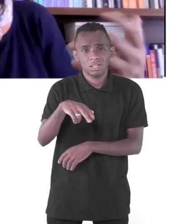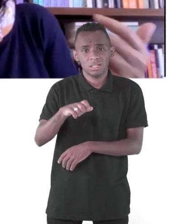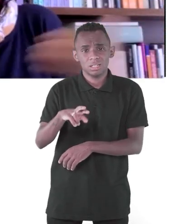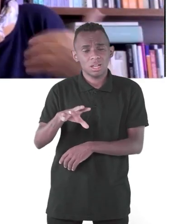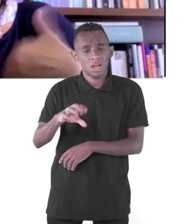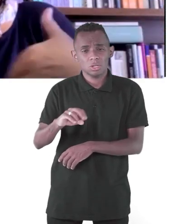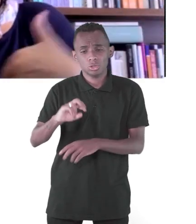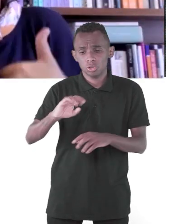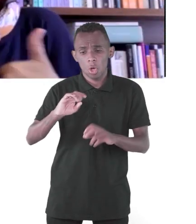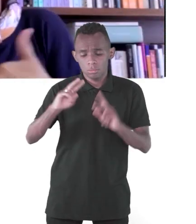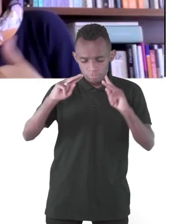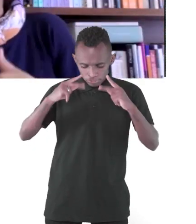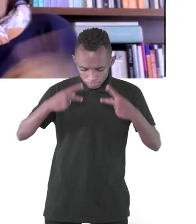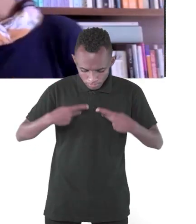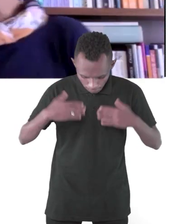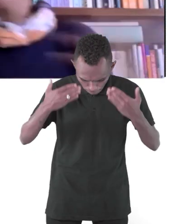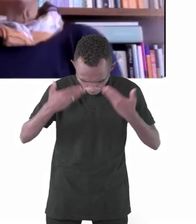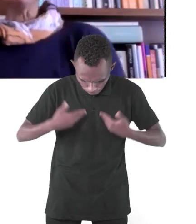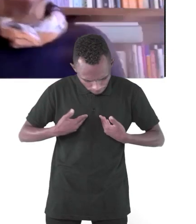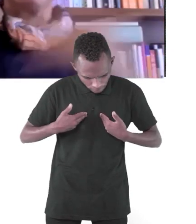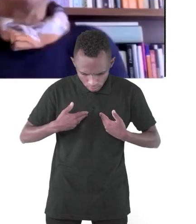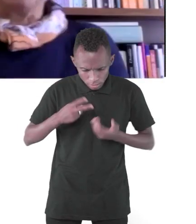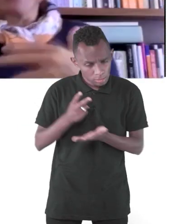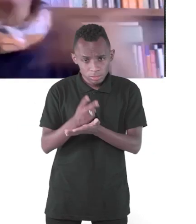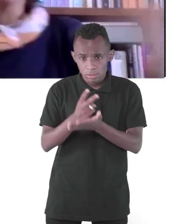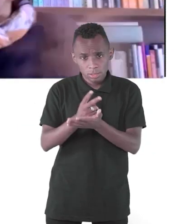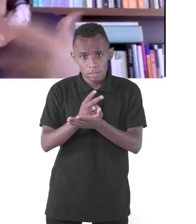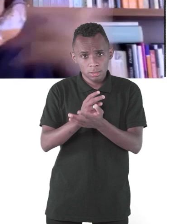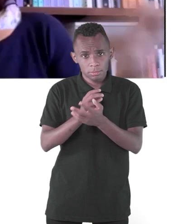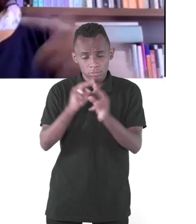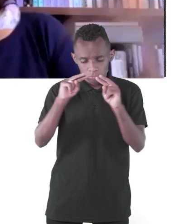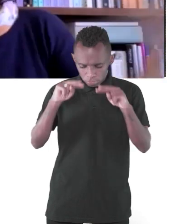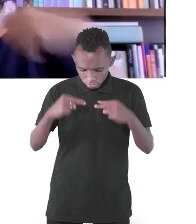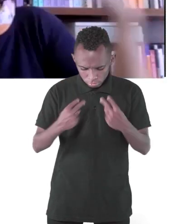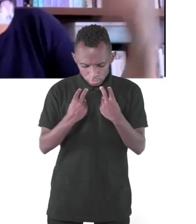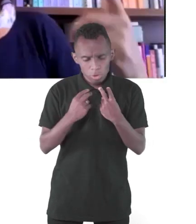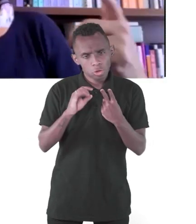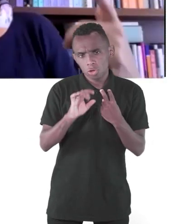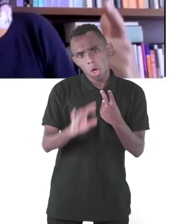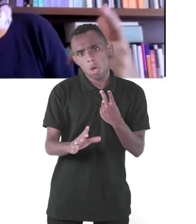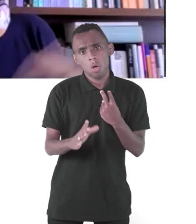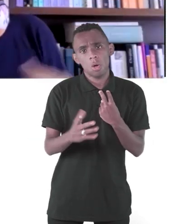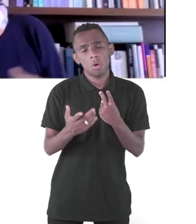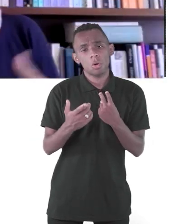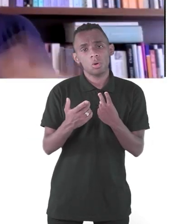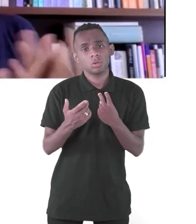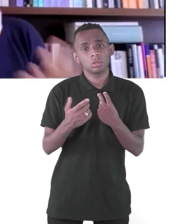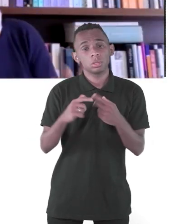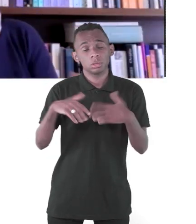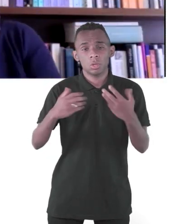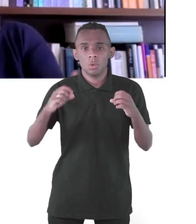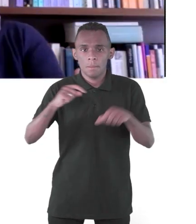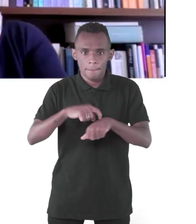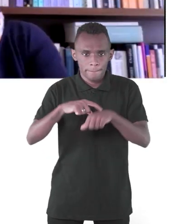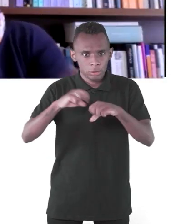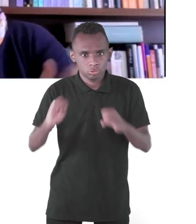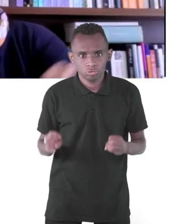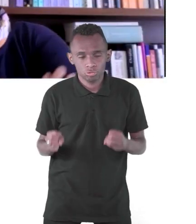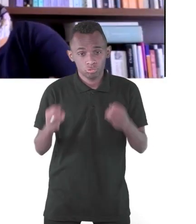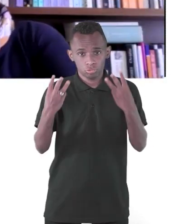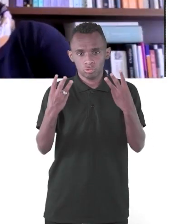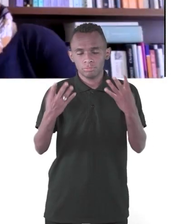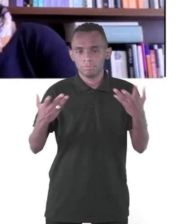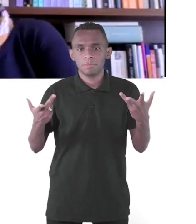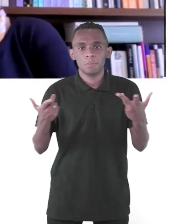porque canário só pensa em si, não está batendo uma bola, né? Como você diz, não faz parte do time. E quando você vê um show bem